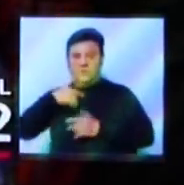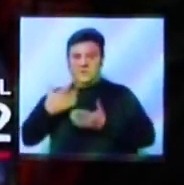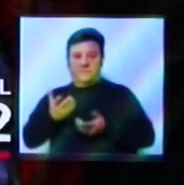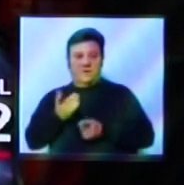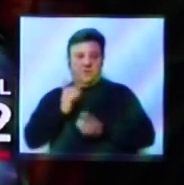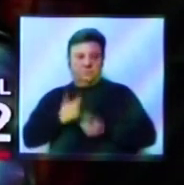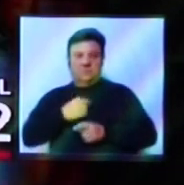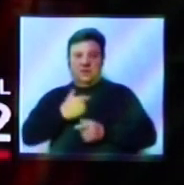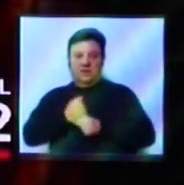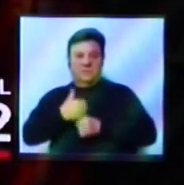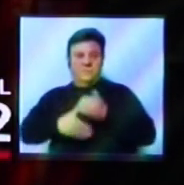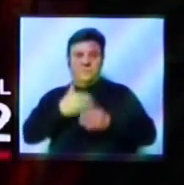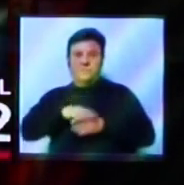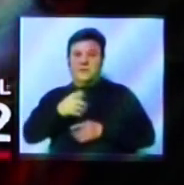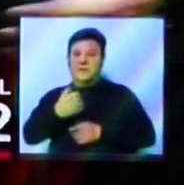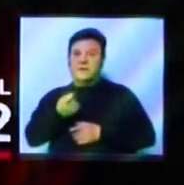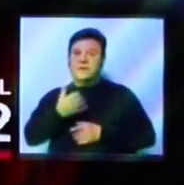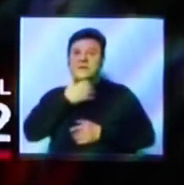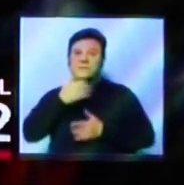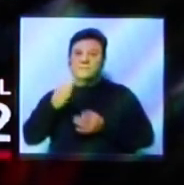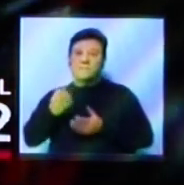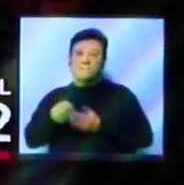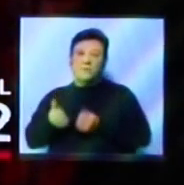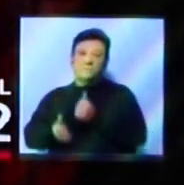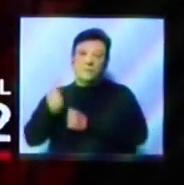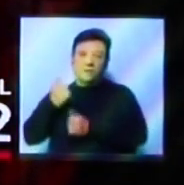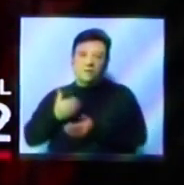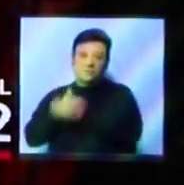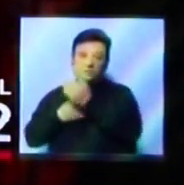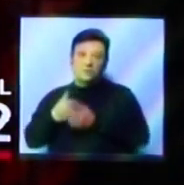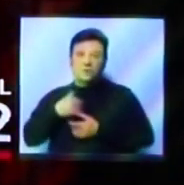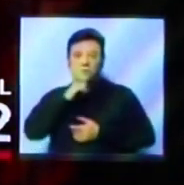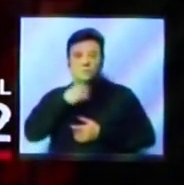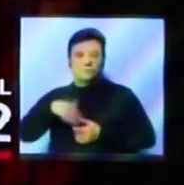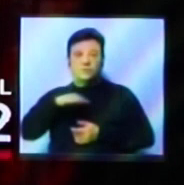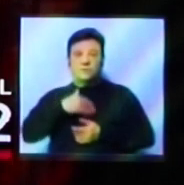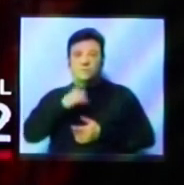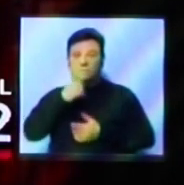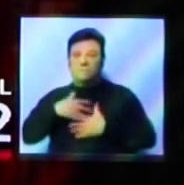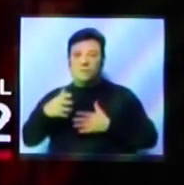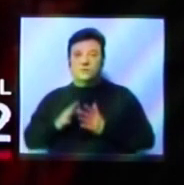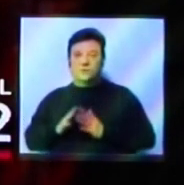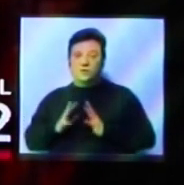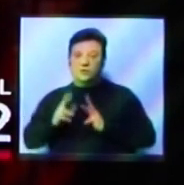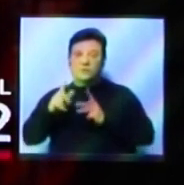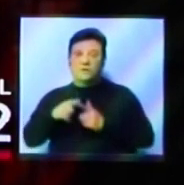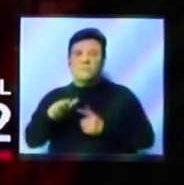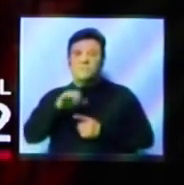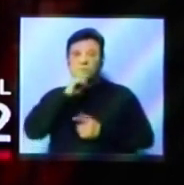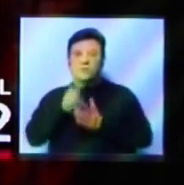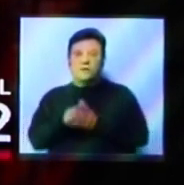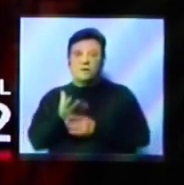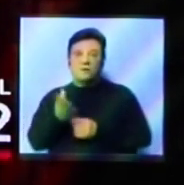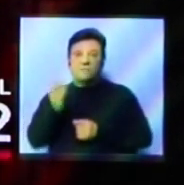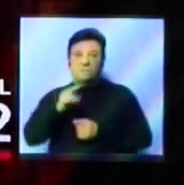bombar para que a crise ficasse cada vez mais para trás e nós pudéssemos cada vez mais crescer de maneira a criar